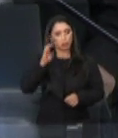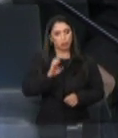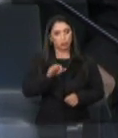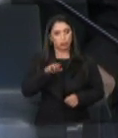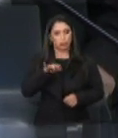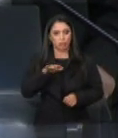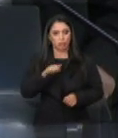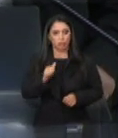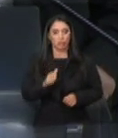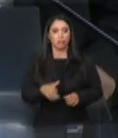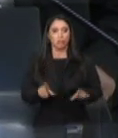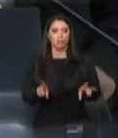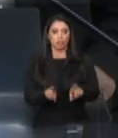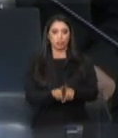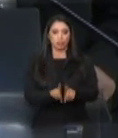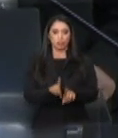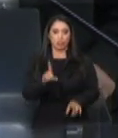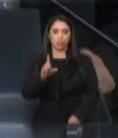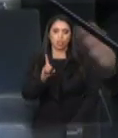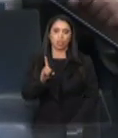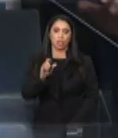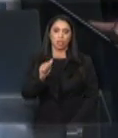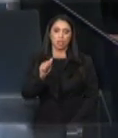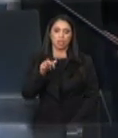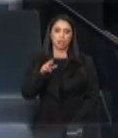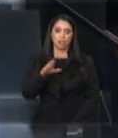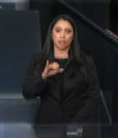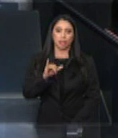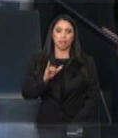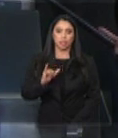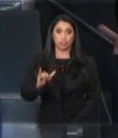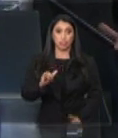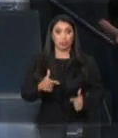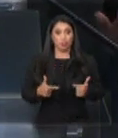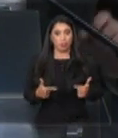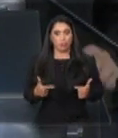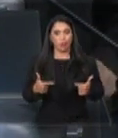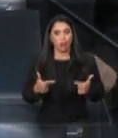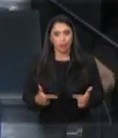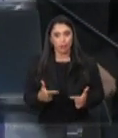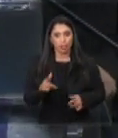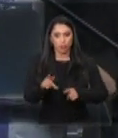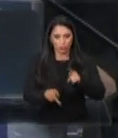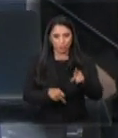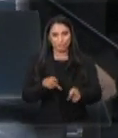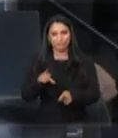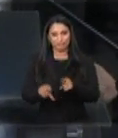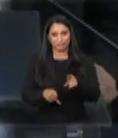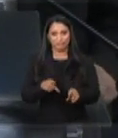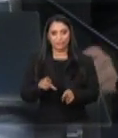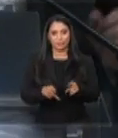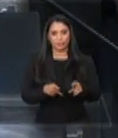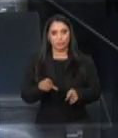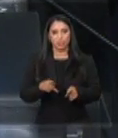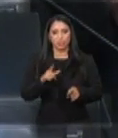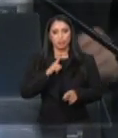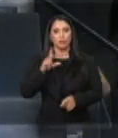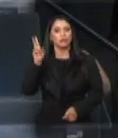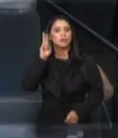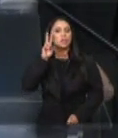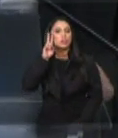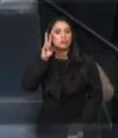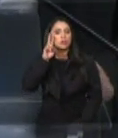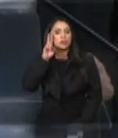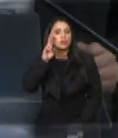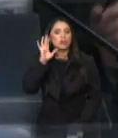do Darci que é um grande lutador dessa população que além da sua história linda